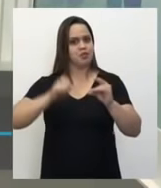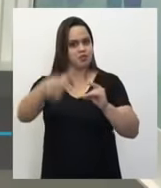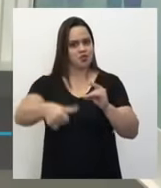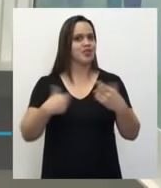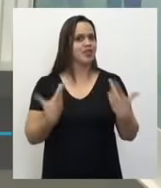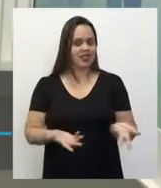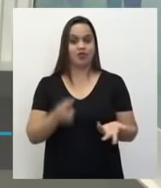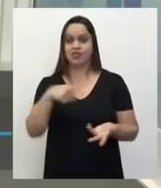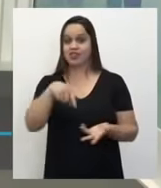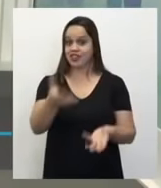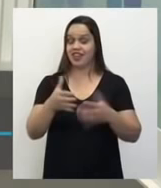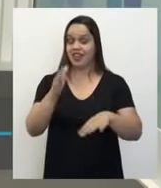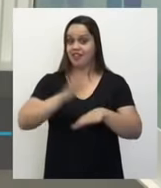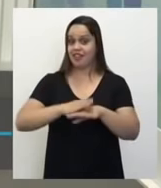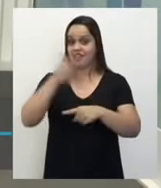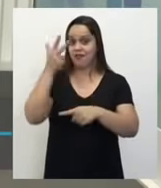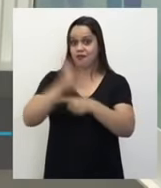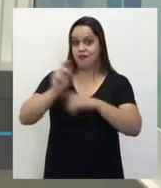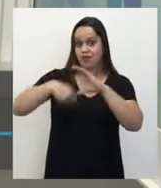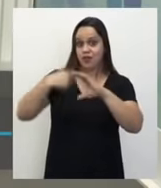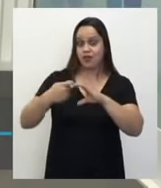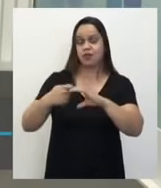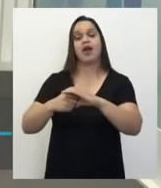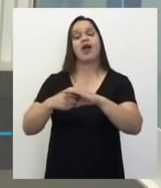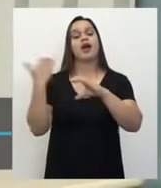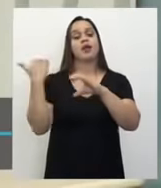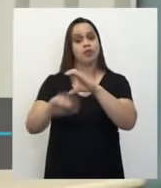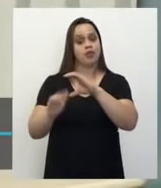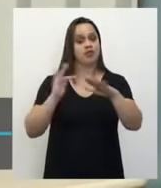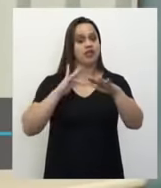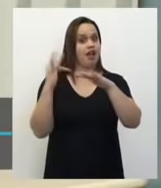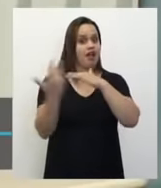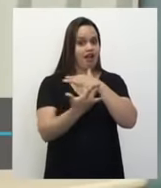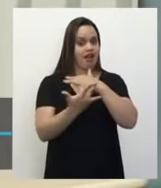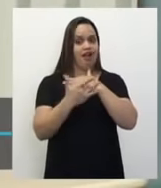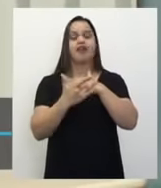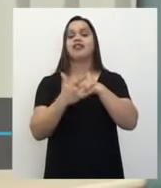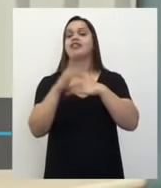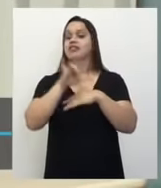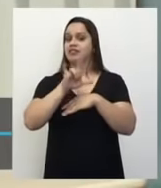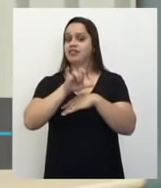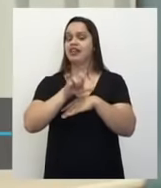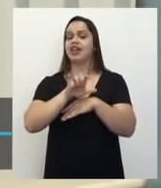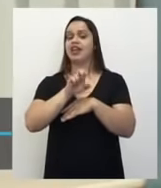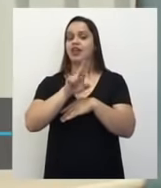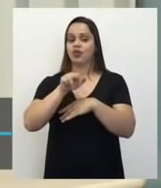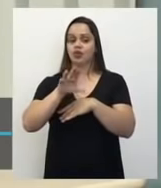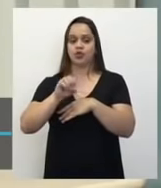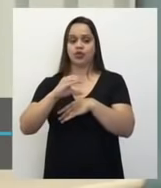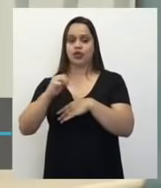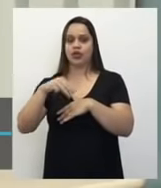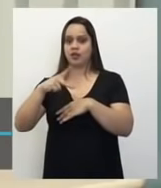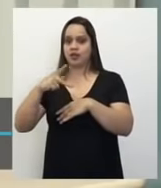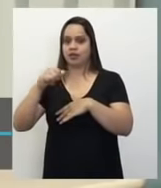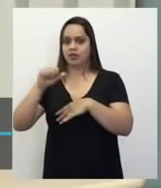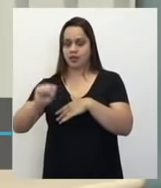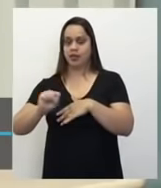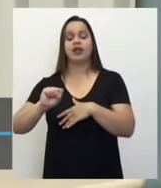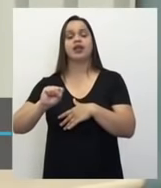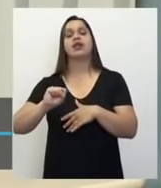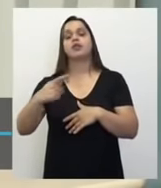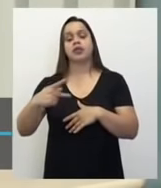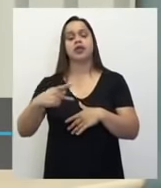quiser fazer, filmar, postar no hashtag #CMSP, olha, eu vou ficar muito contente. Mas se não tiver com vontade de fazer o